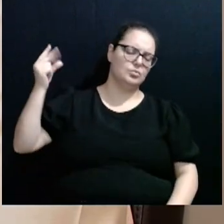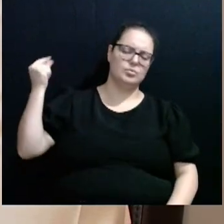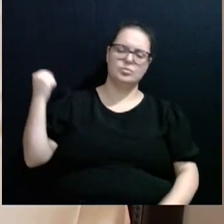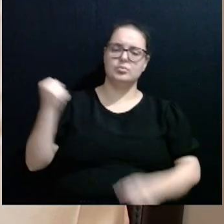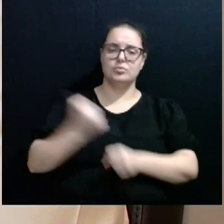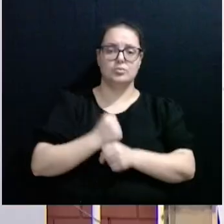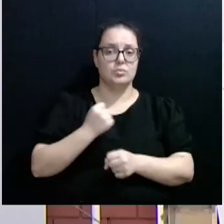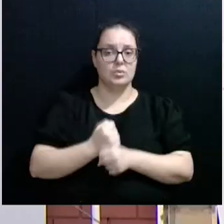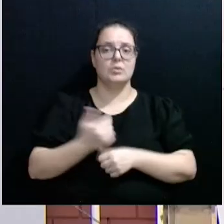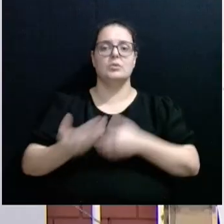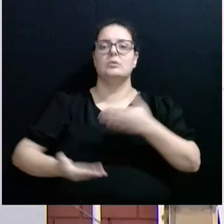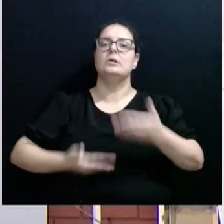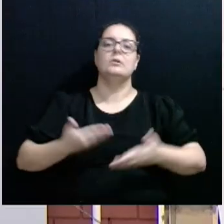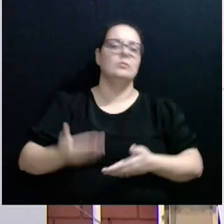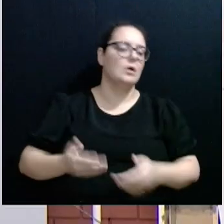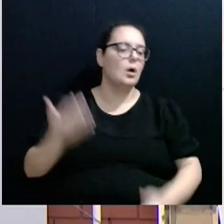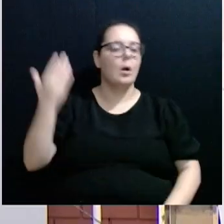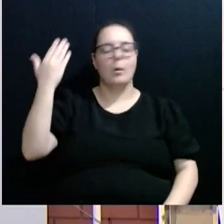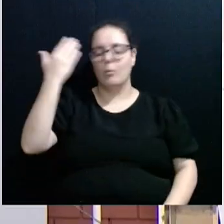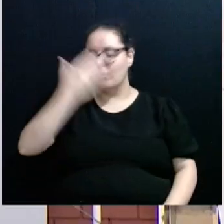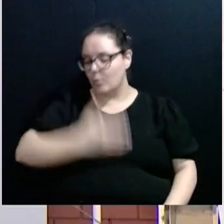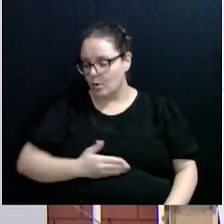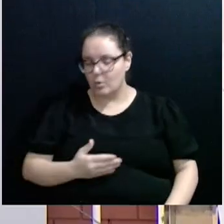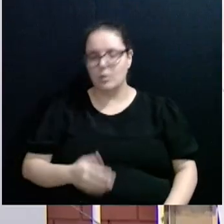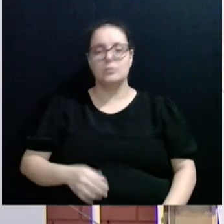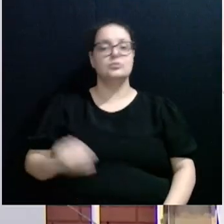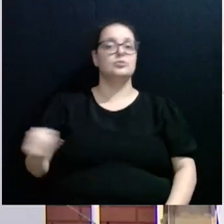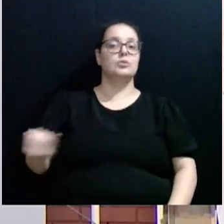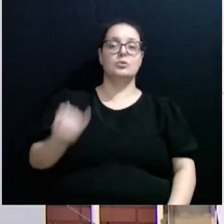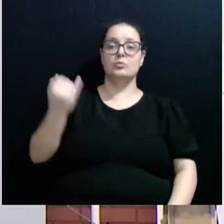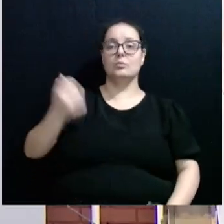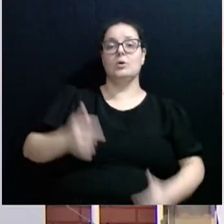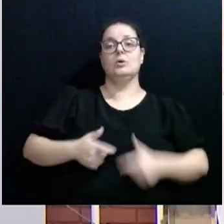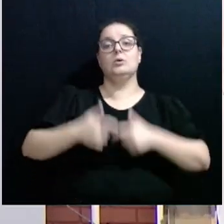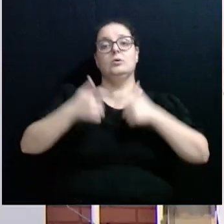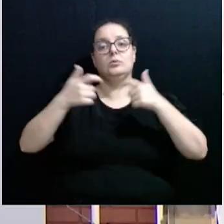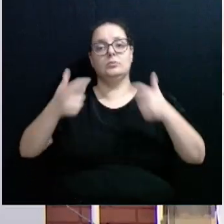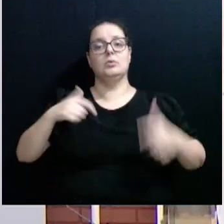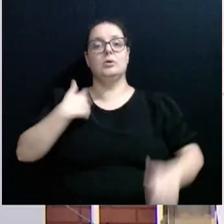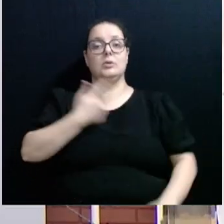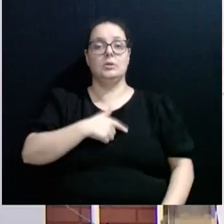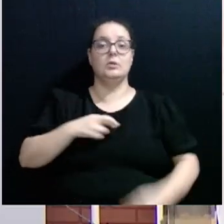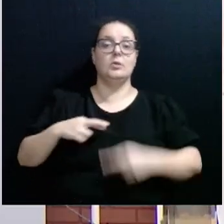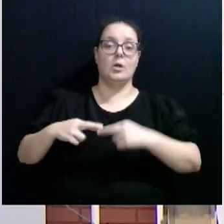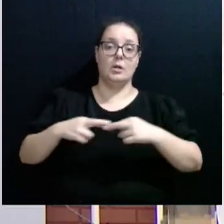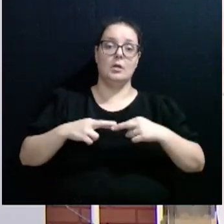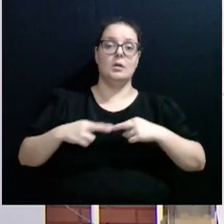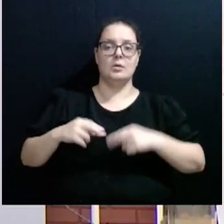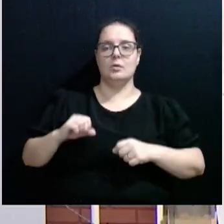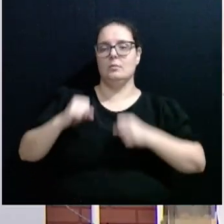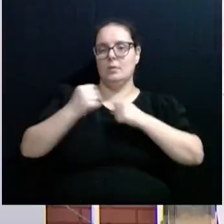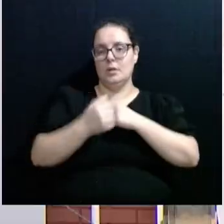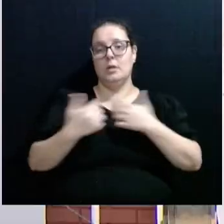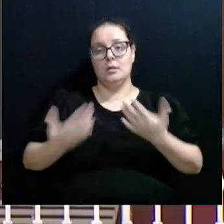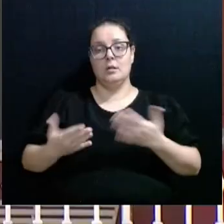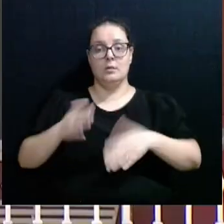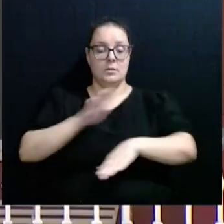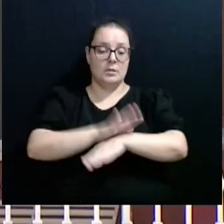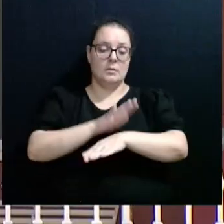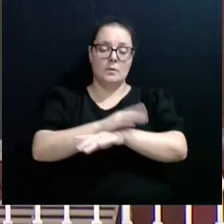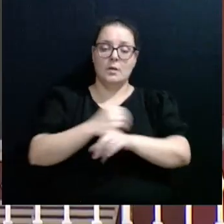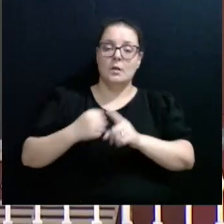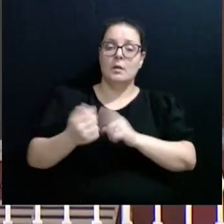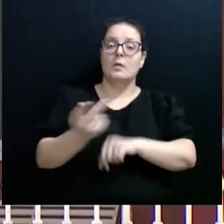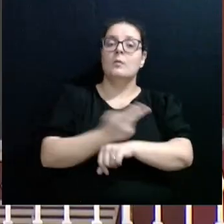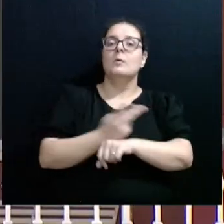prestado, já tem uma relevância muito grande na nossa rede de proteção. Então, na assistência social, nós buscamos essas entidades,